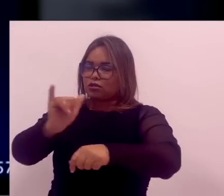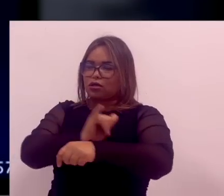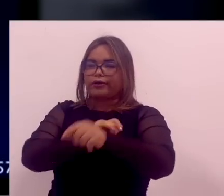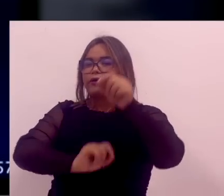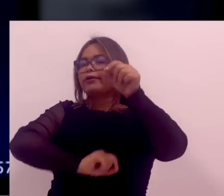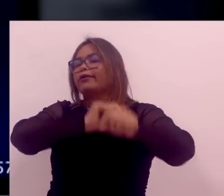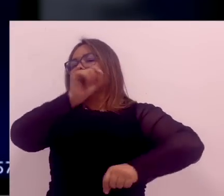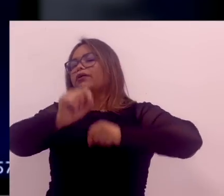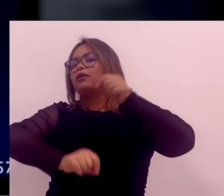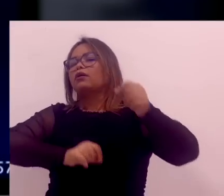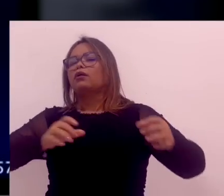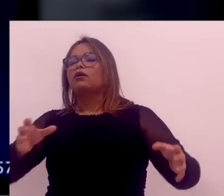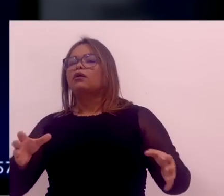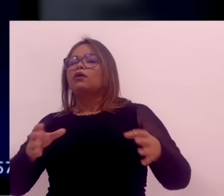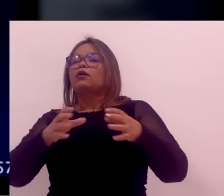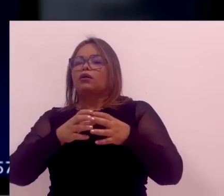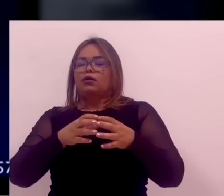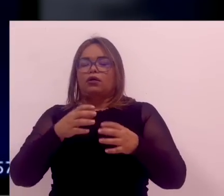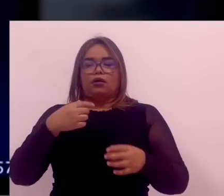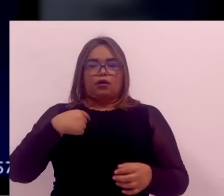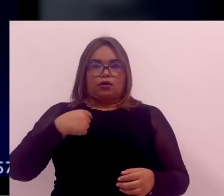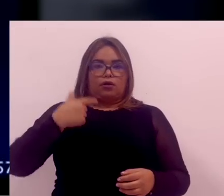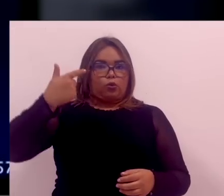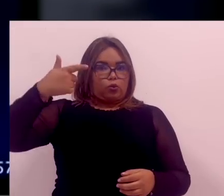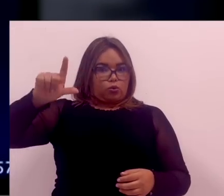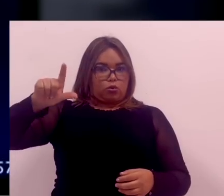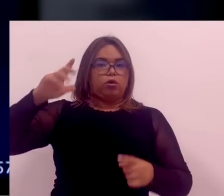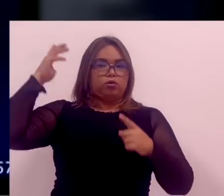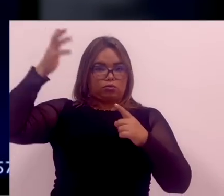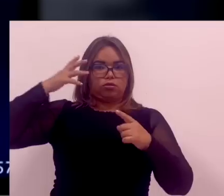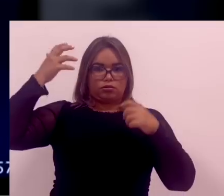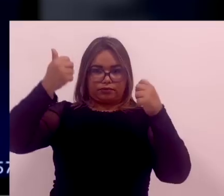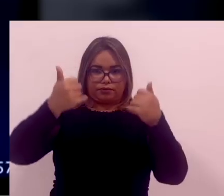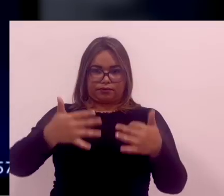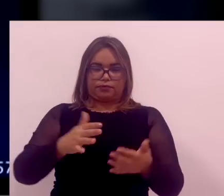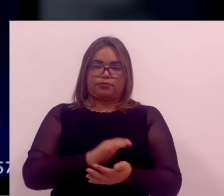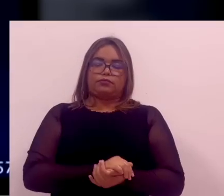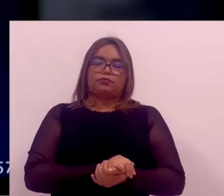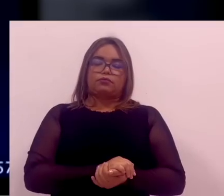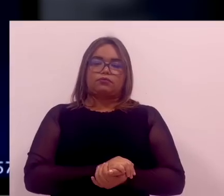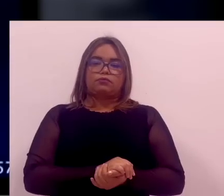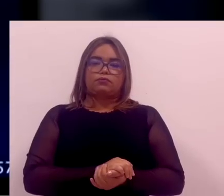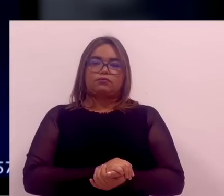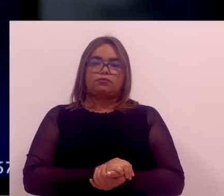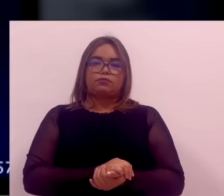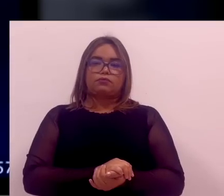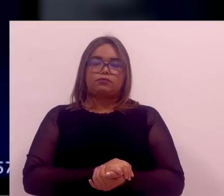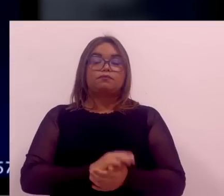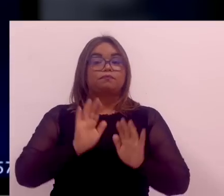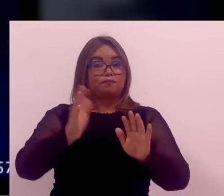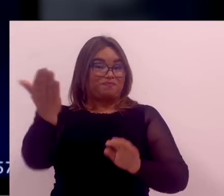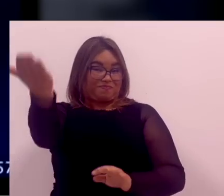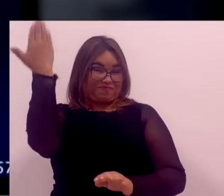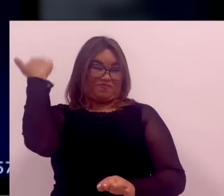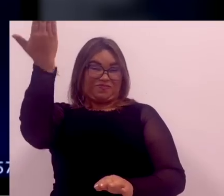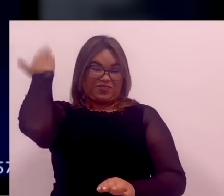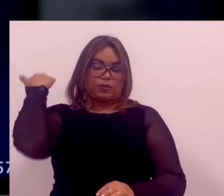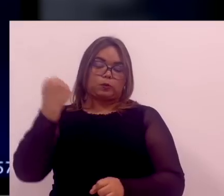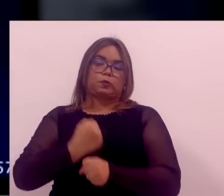Agora, quem são esses? Espera aí, isso é outra palestra. Eu não vou fugir do assunto. Foi ali que construíram a sua alta torre de